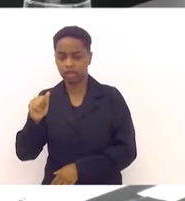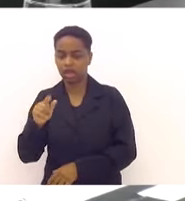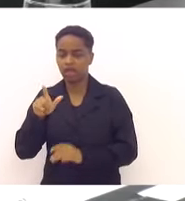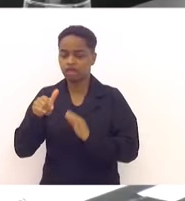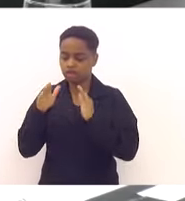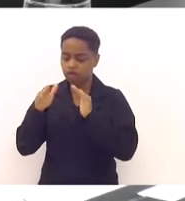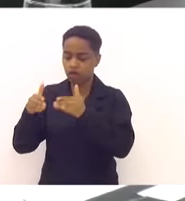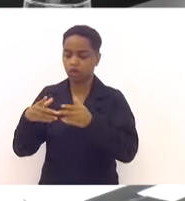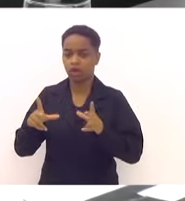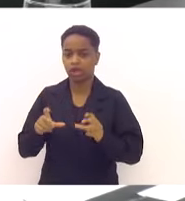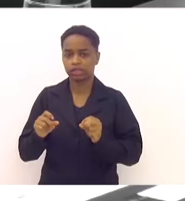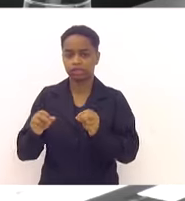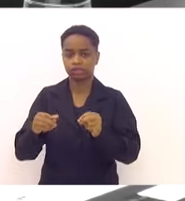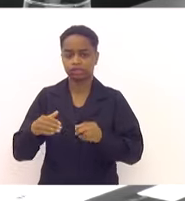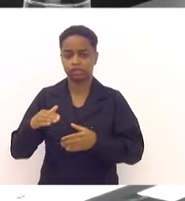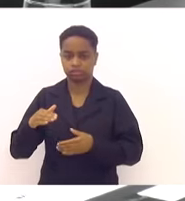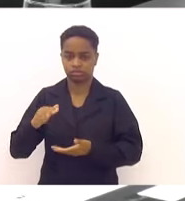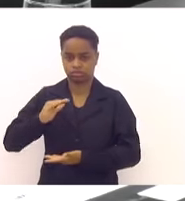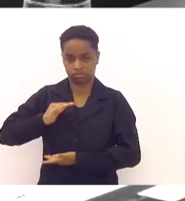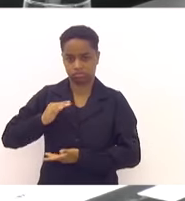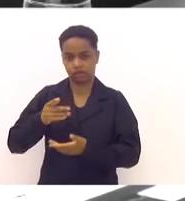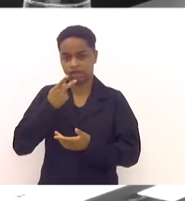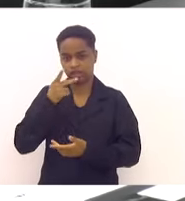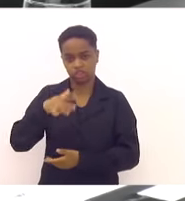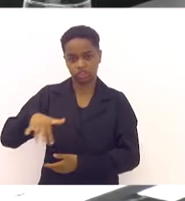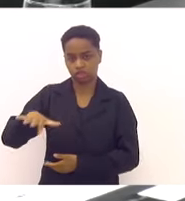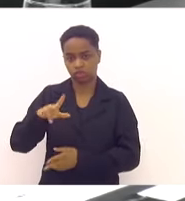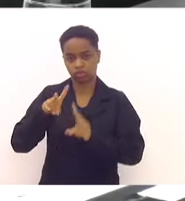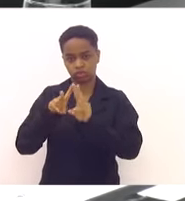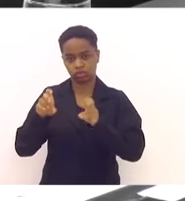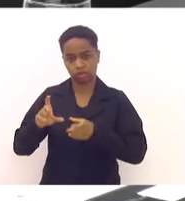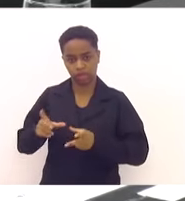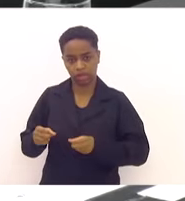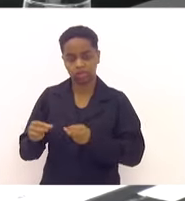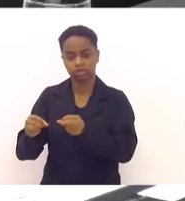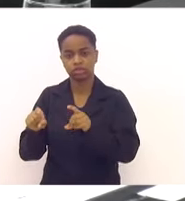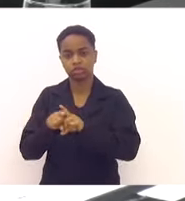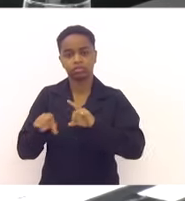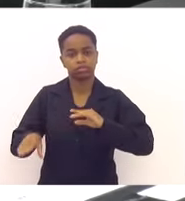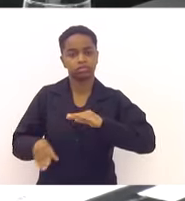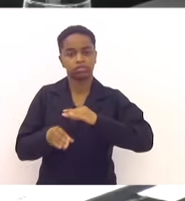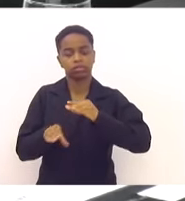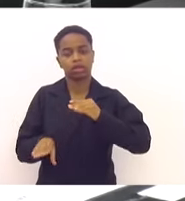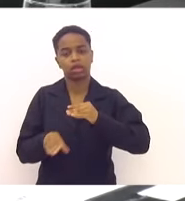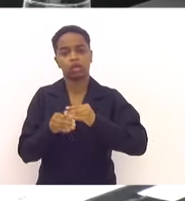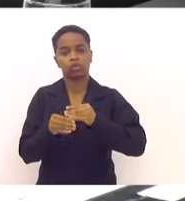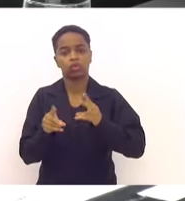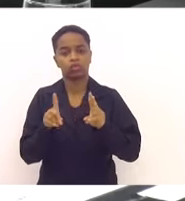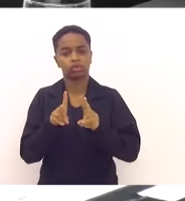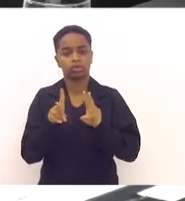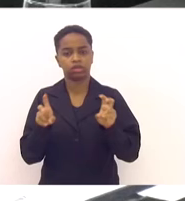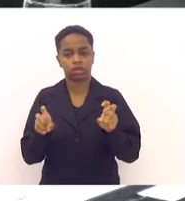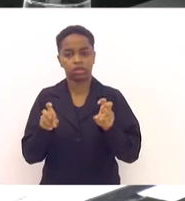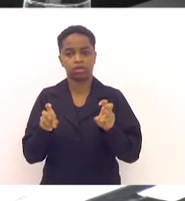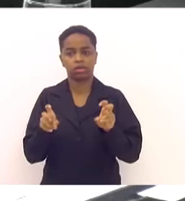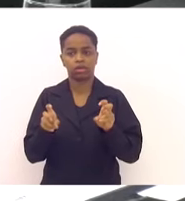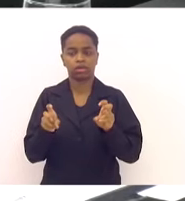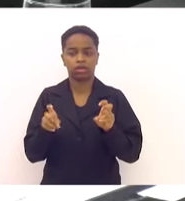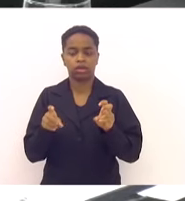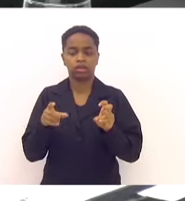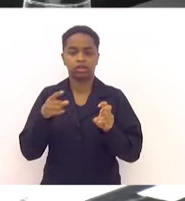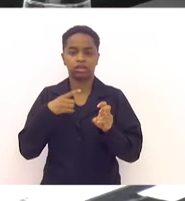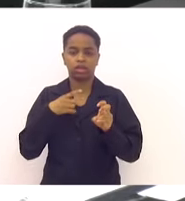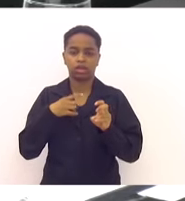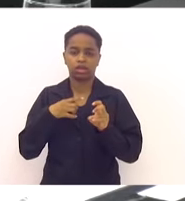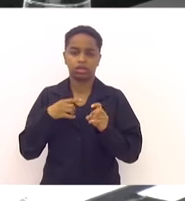do câncer de mama. Fala genericamente sobre o câncer e inclui o dispositivo sobre a reparação com